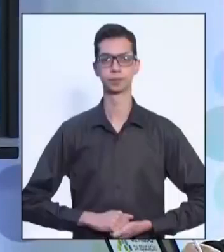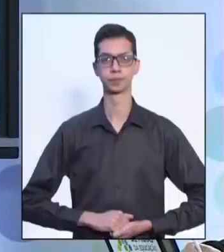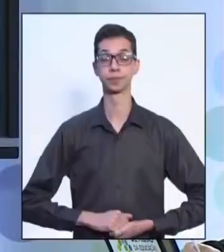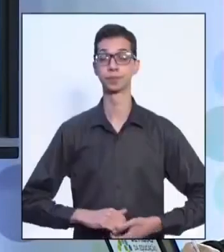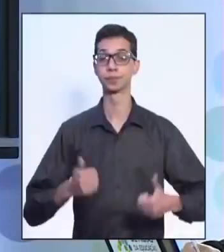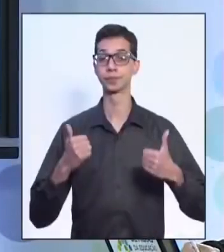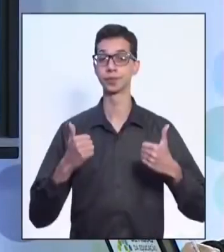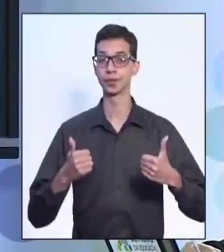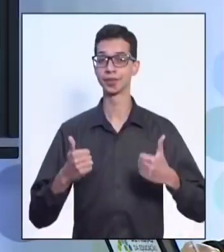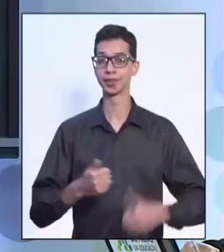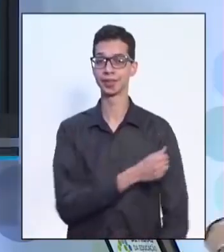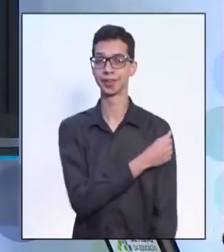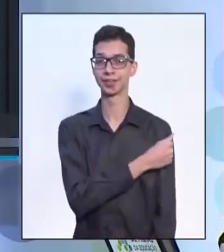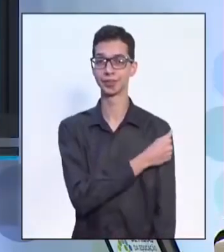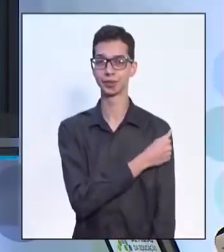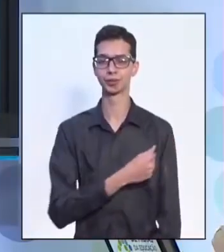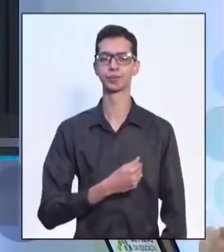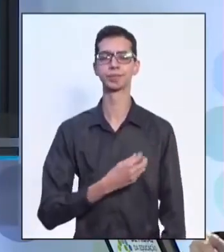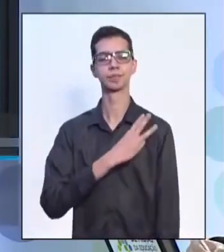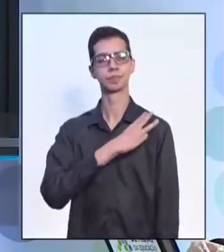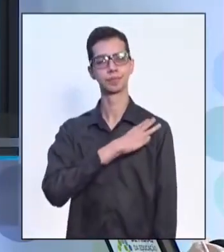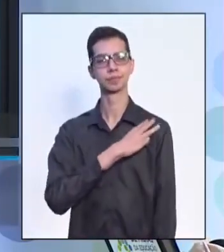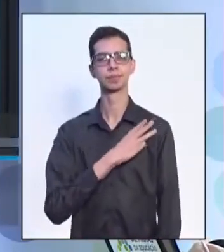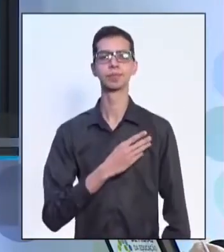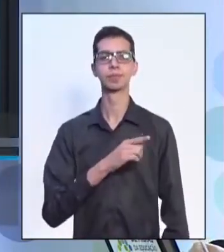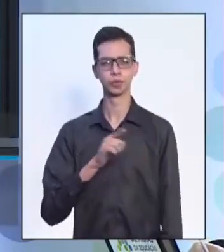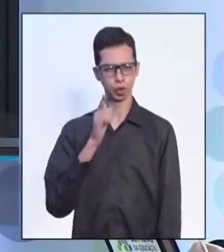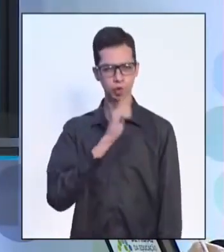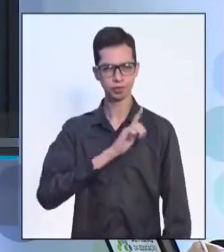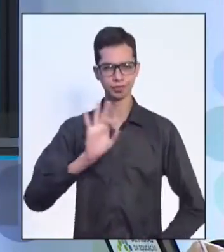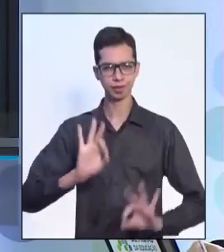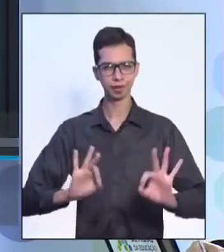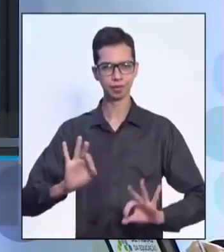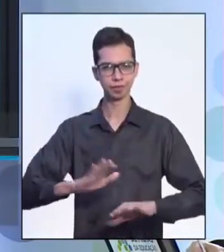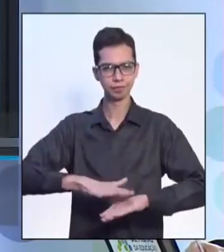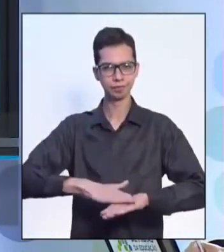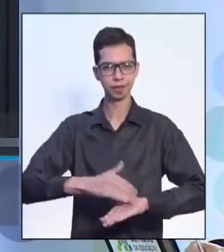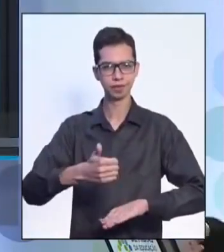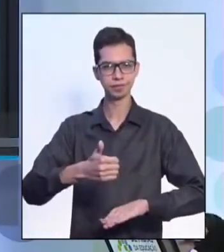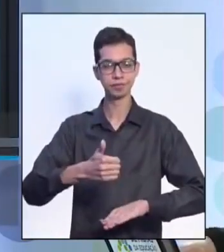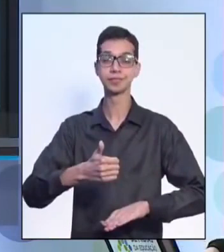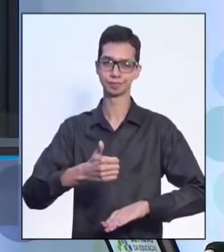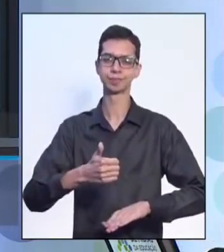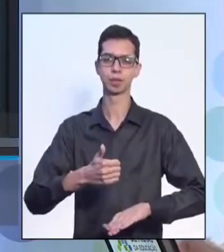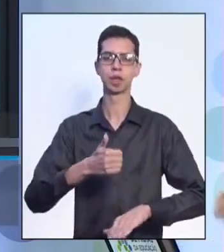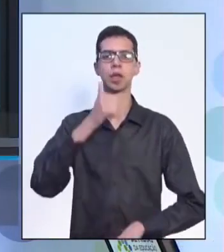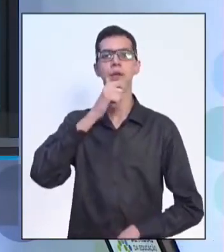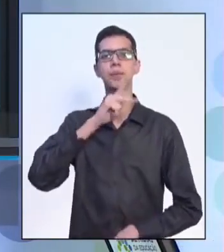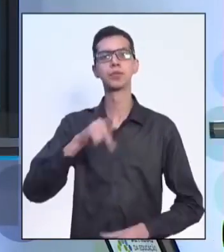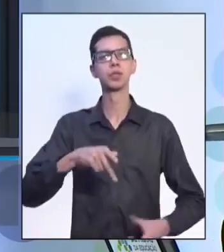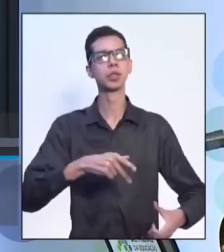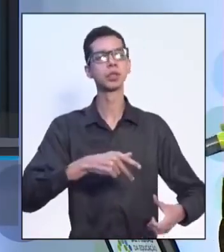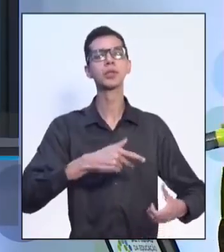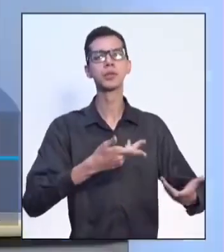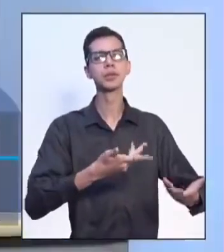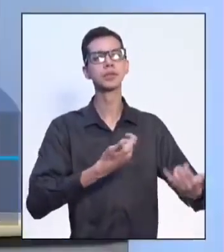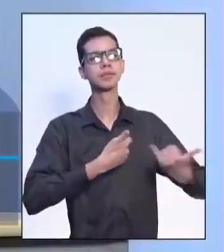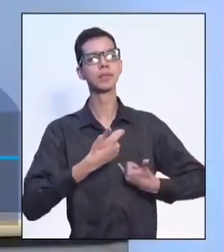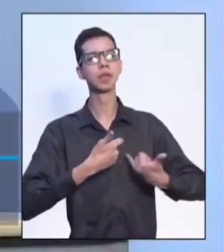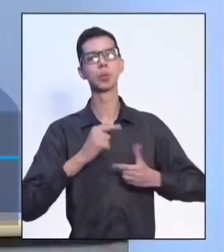Ok, alunos da terceira série do ensino médio, conseguiram fazer? Muito bem. Professora Roberta, me conta, o que eles fizeram no